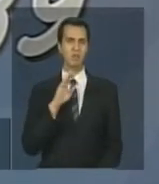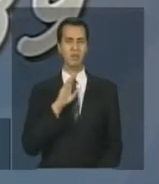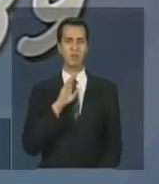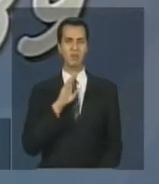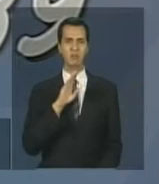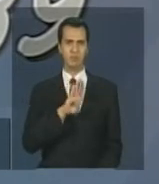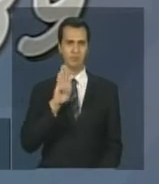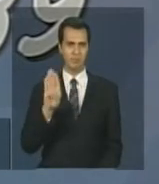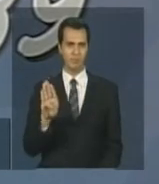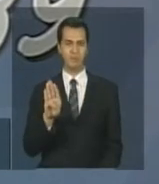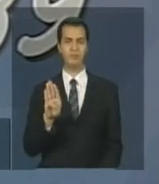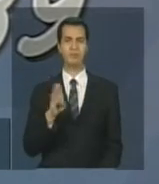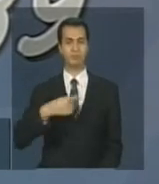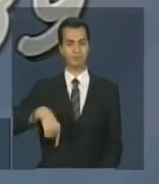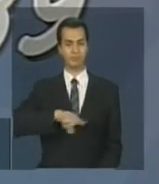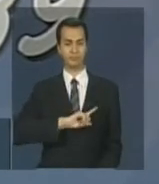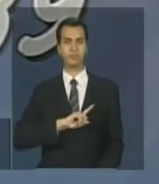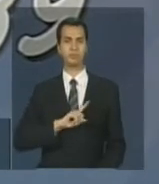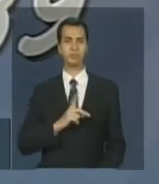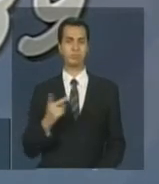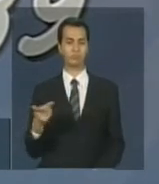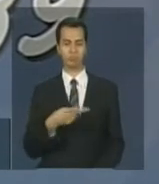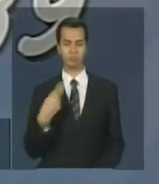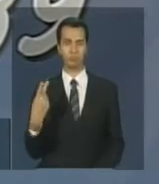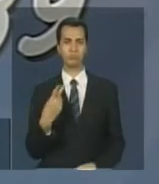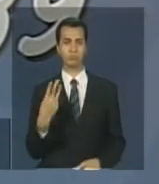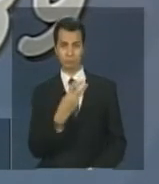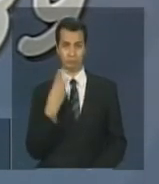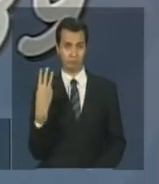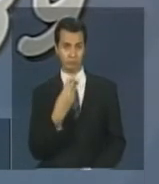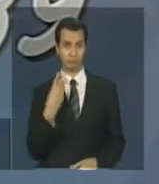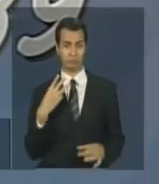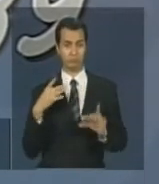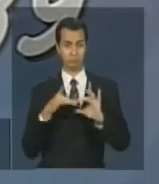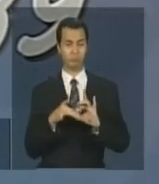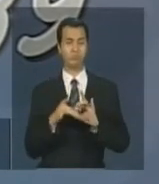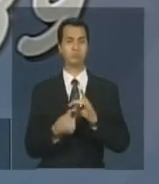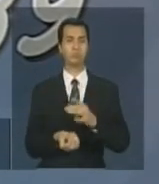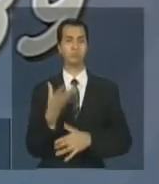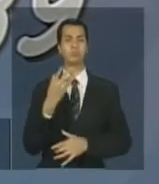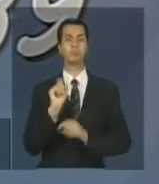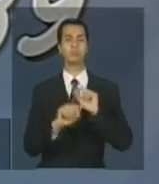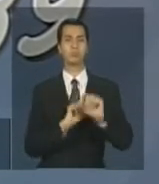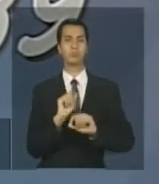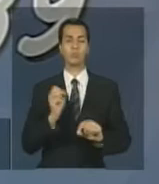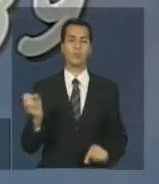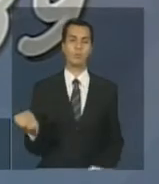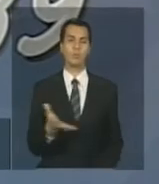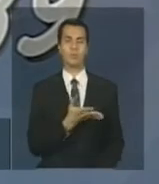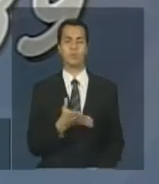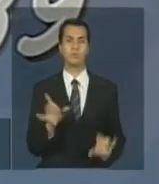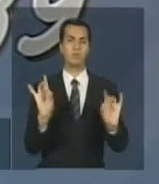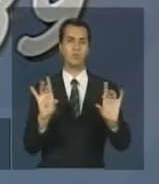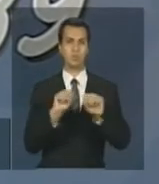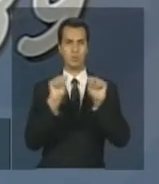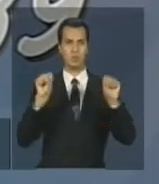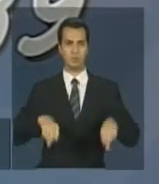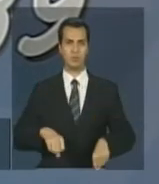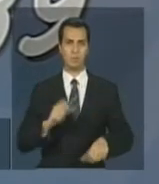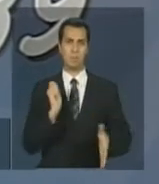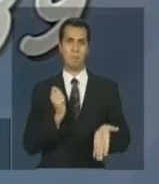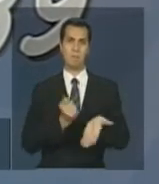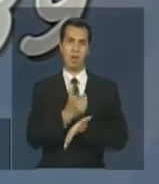esses duas instituições disponibiliza para os nossos municípios o que é de mais moderno e inovador no sistema de